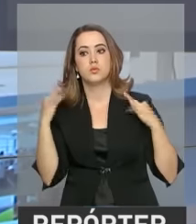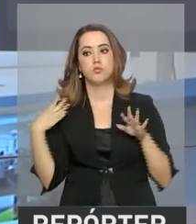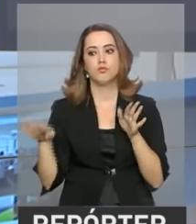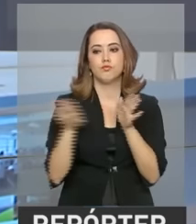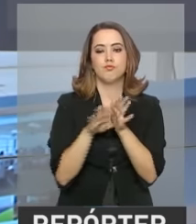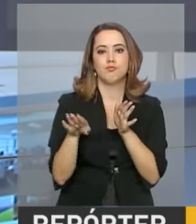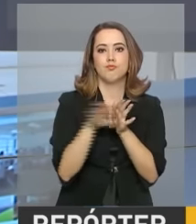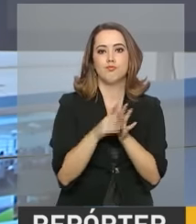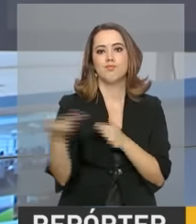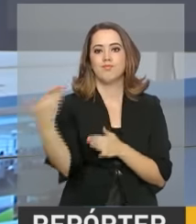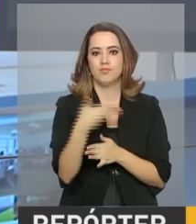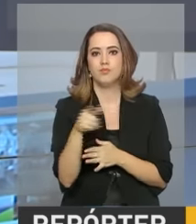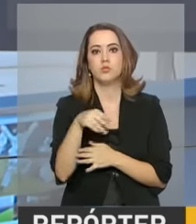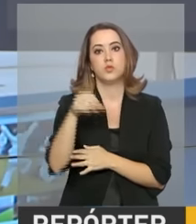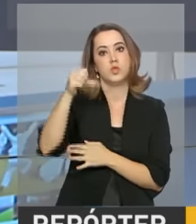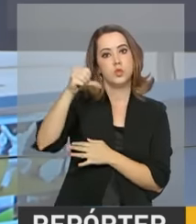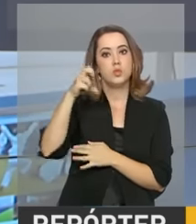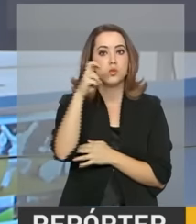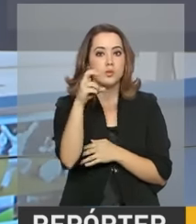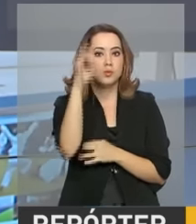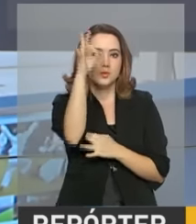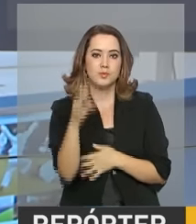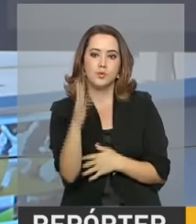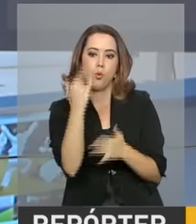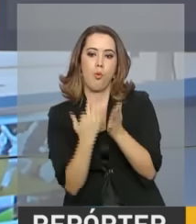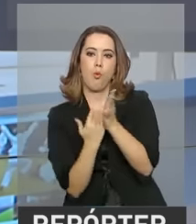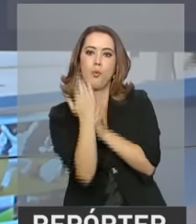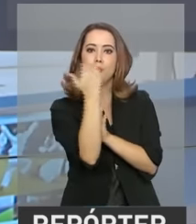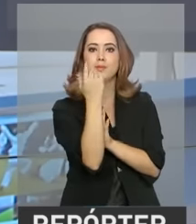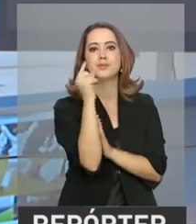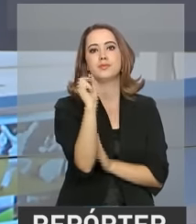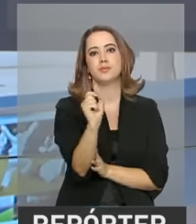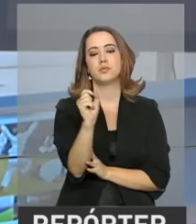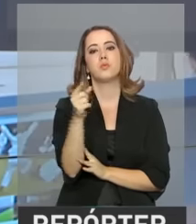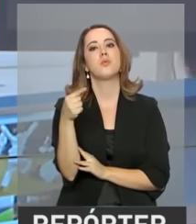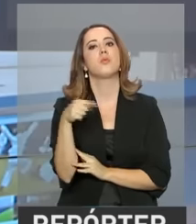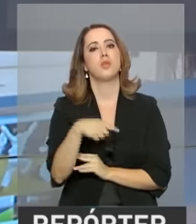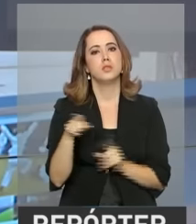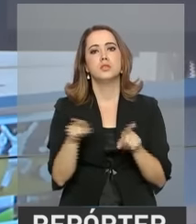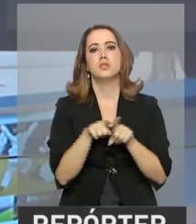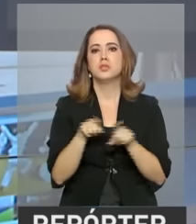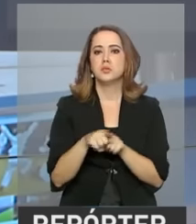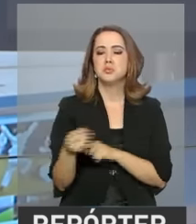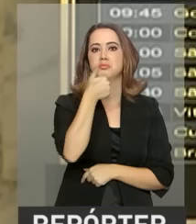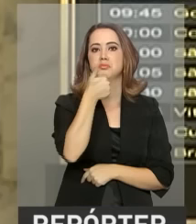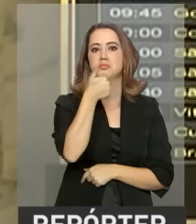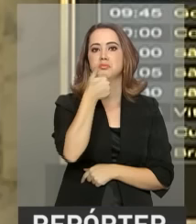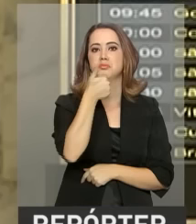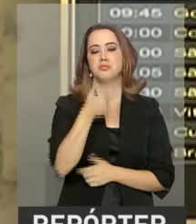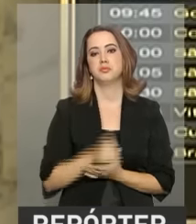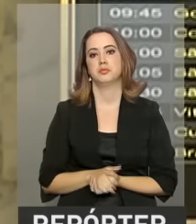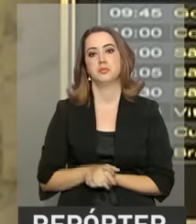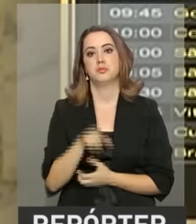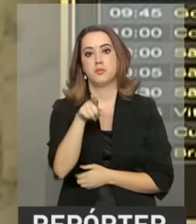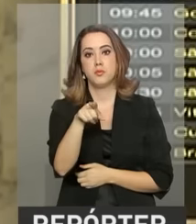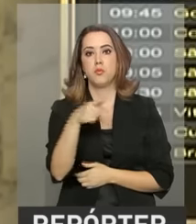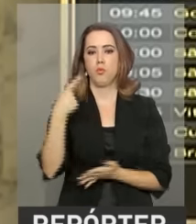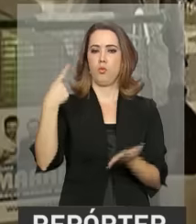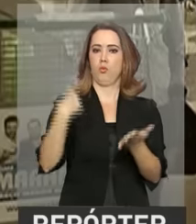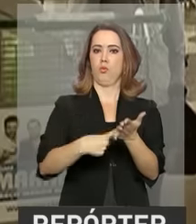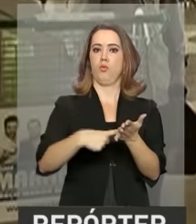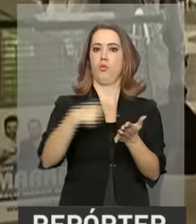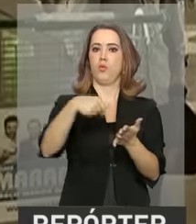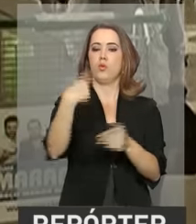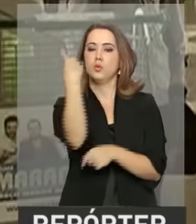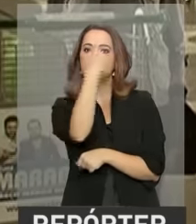superou os 95%. Durante os primeiros dias das Olimpíadas, os terminais também foram bem avaliados. A pontualidade chegou